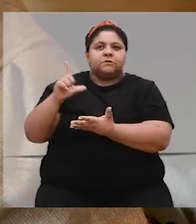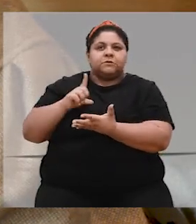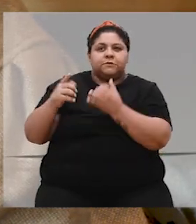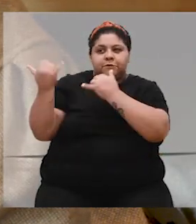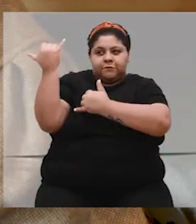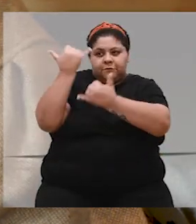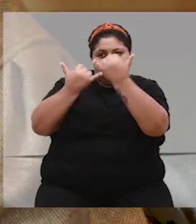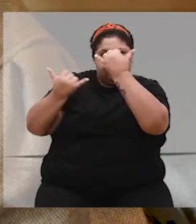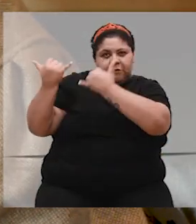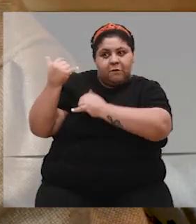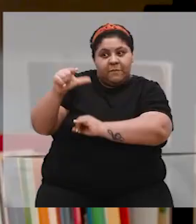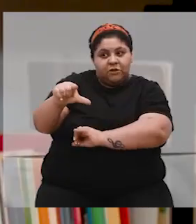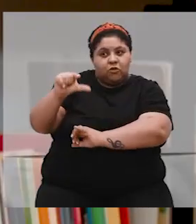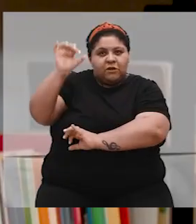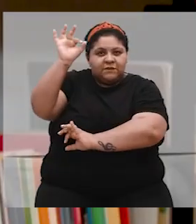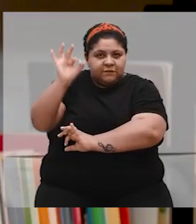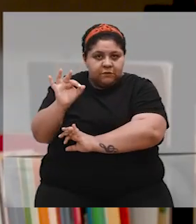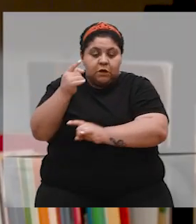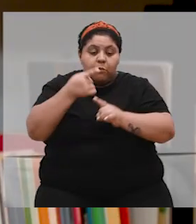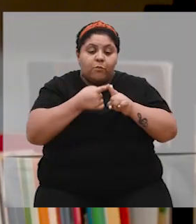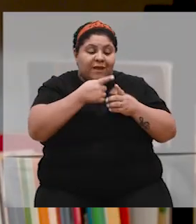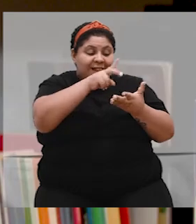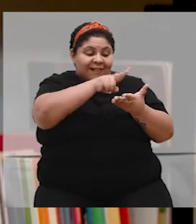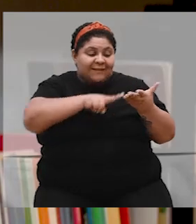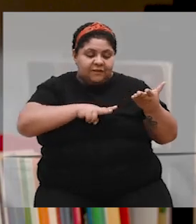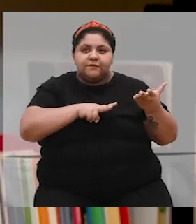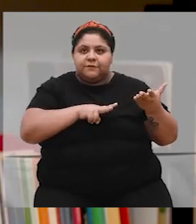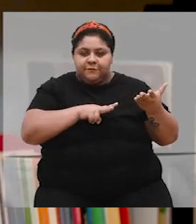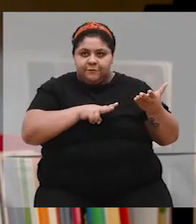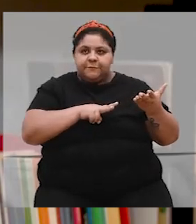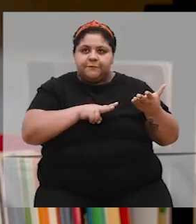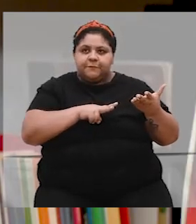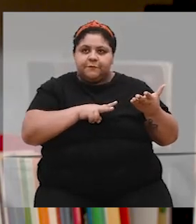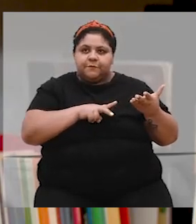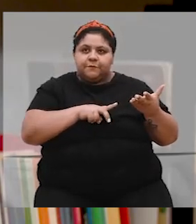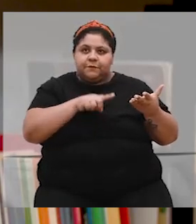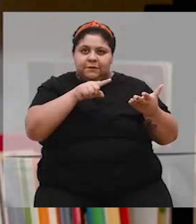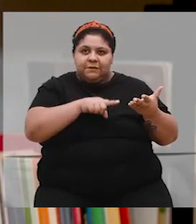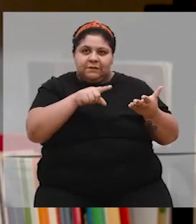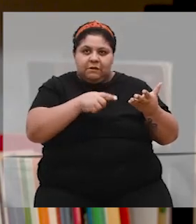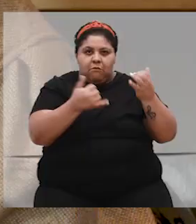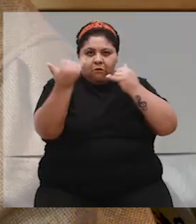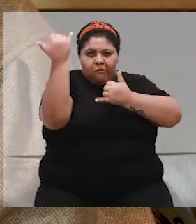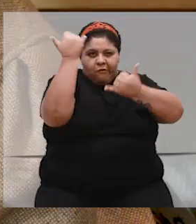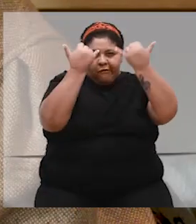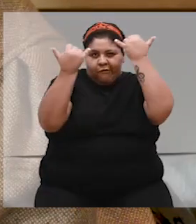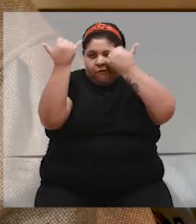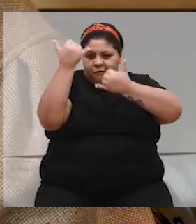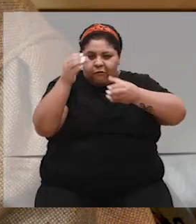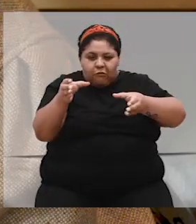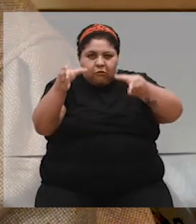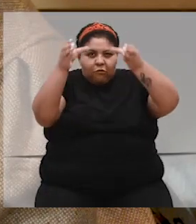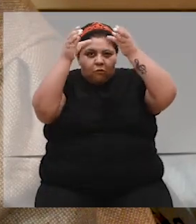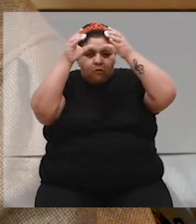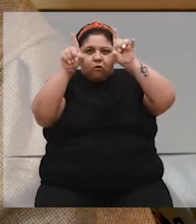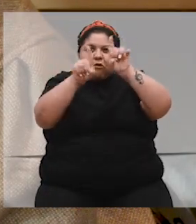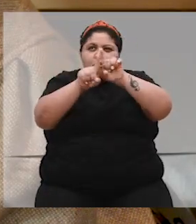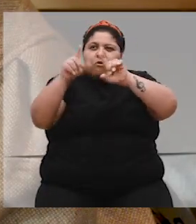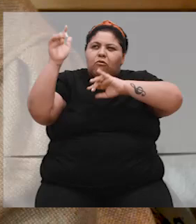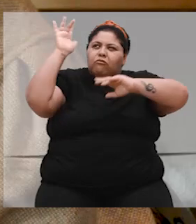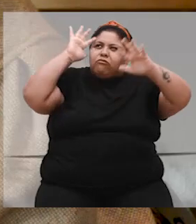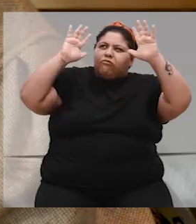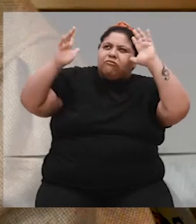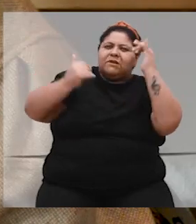tenha informações para tomar decisões, porque a leitura, além de ela trazer todo o conhecimento, trazer toda a parte da ficção,